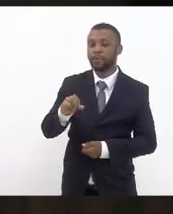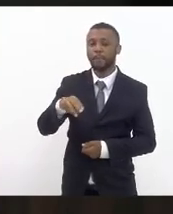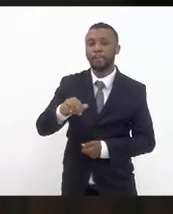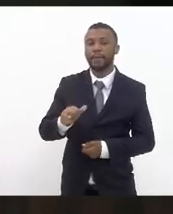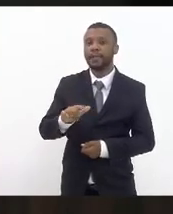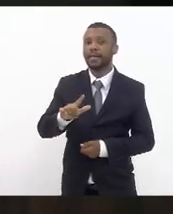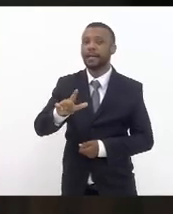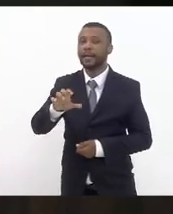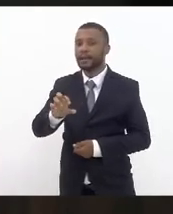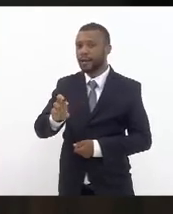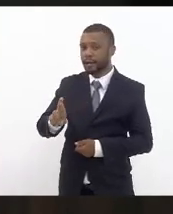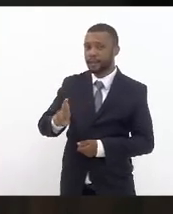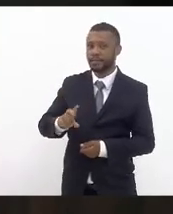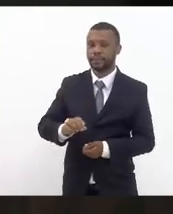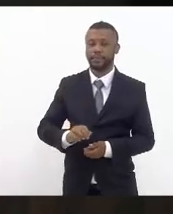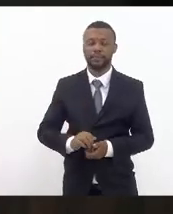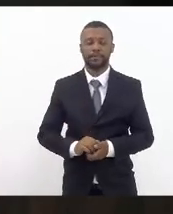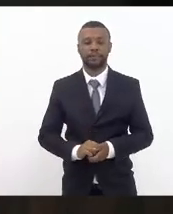Marcos Miller.